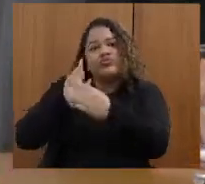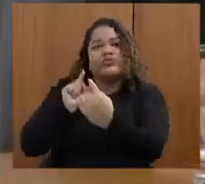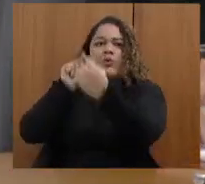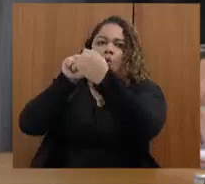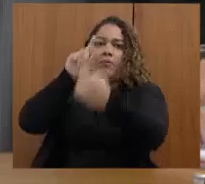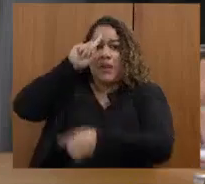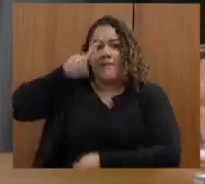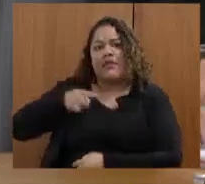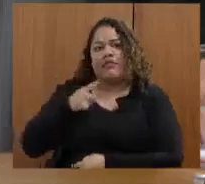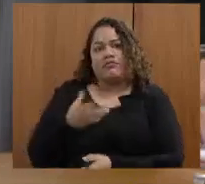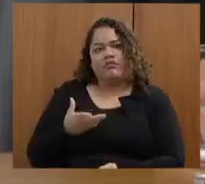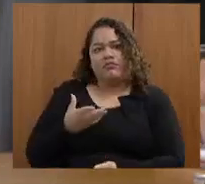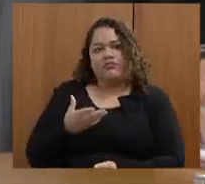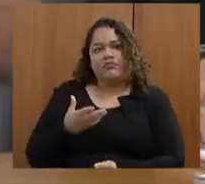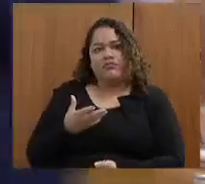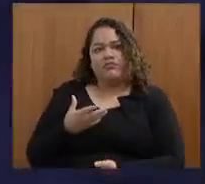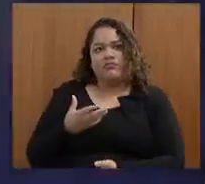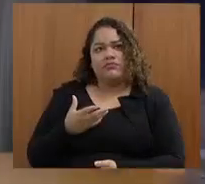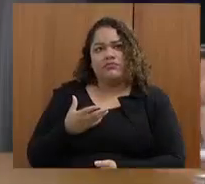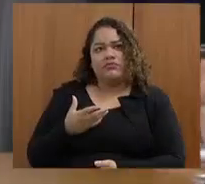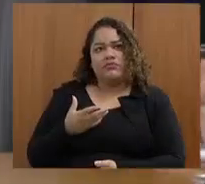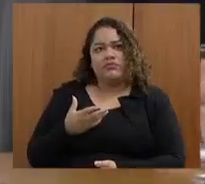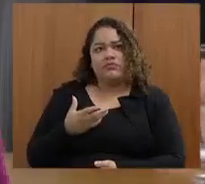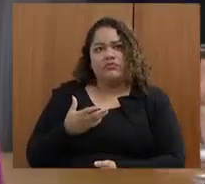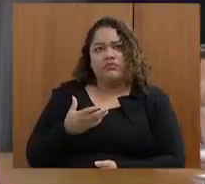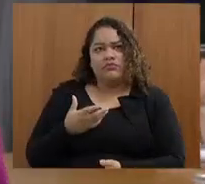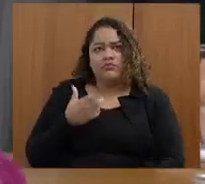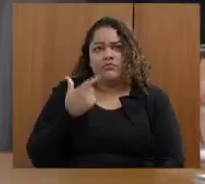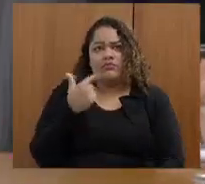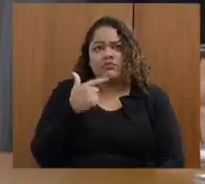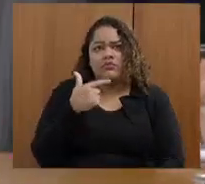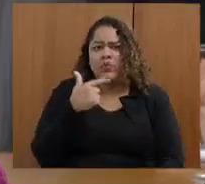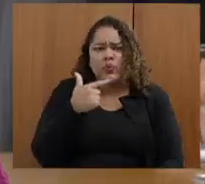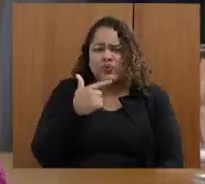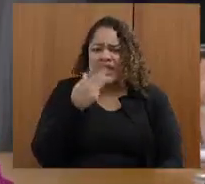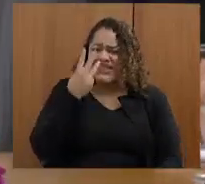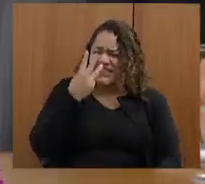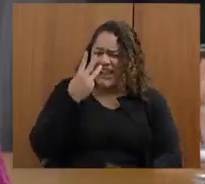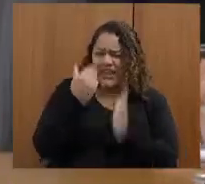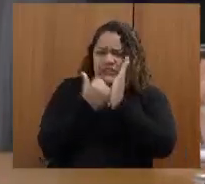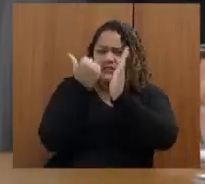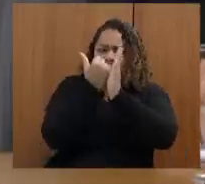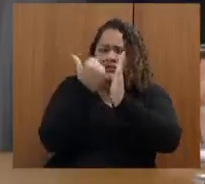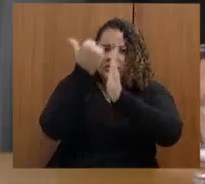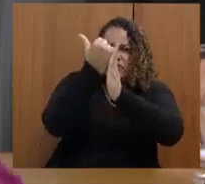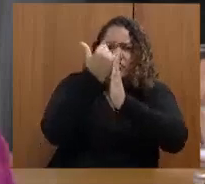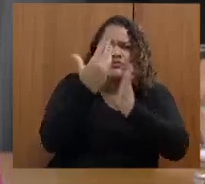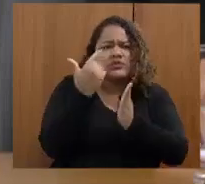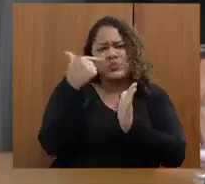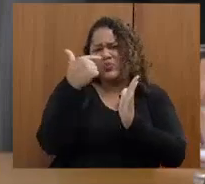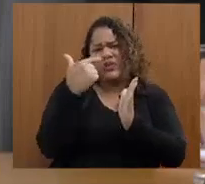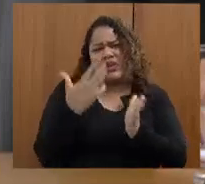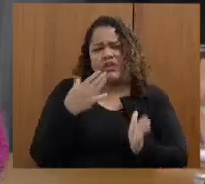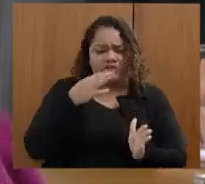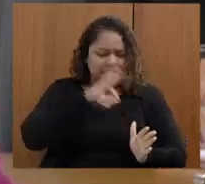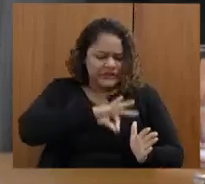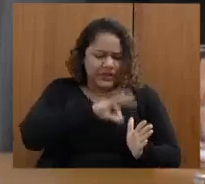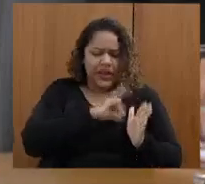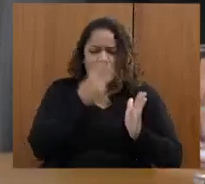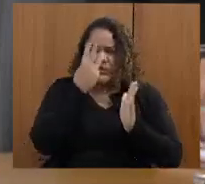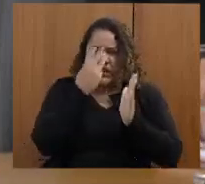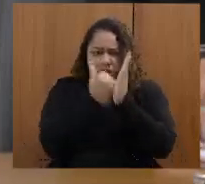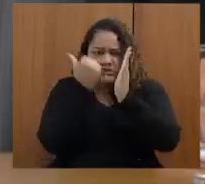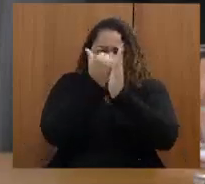corrigir não tem três aumentos não tem não tem três aumentos né o piso Nacional teve